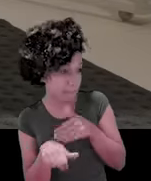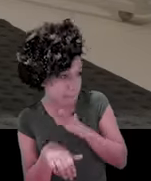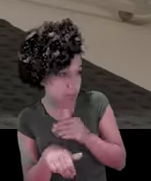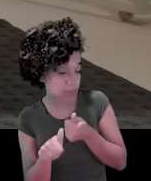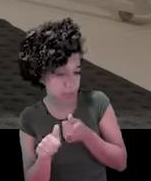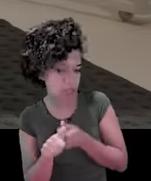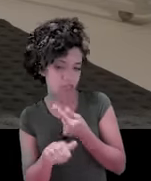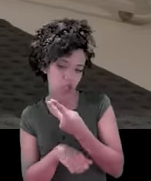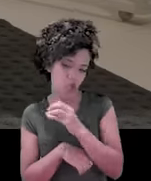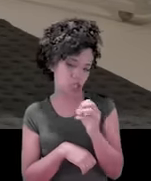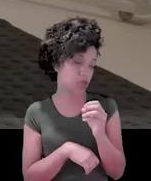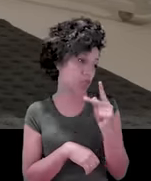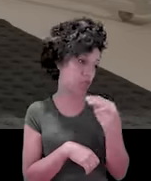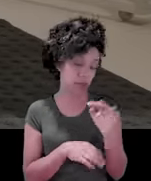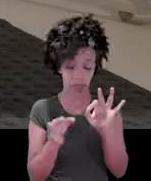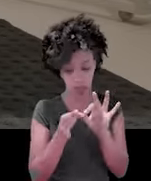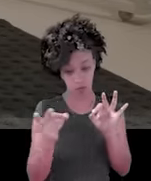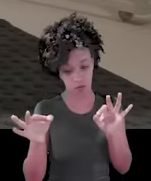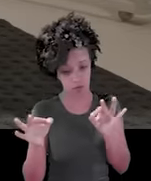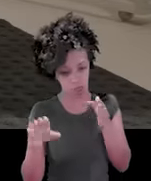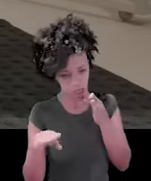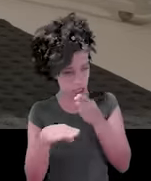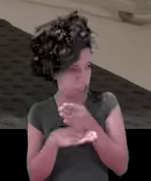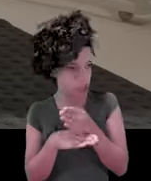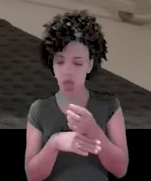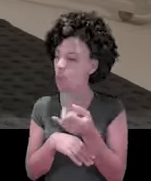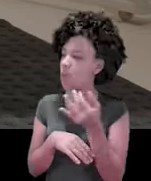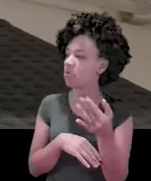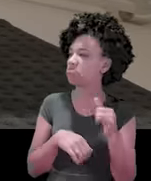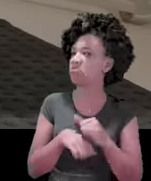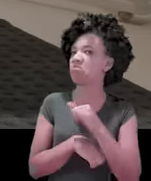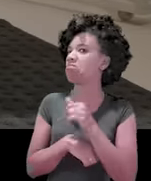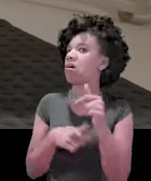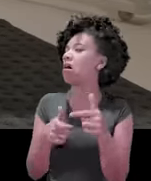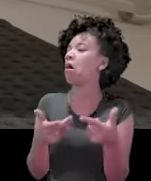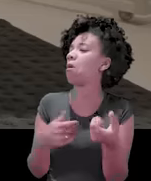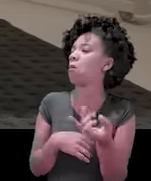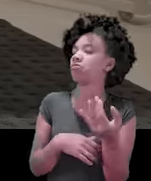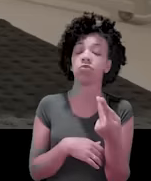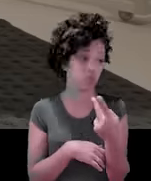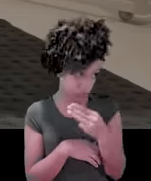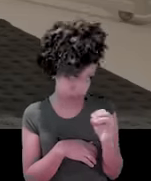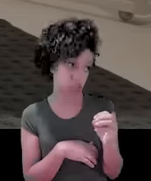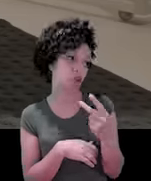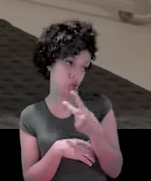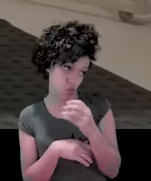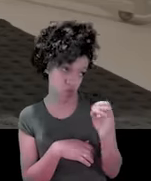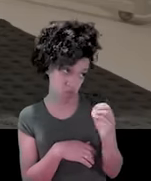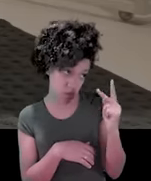200 quilômetros em linha reta o e quantos quilômetros você tava de algum aeroporto 200km